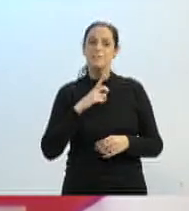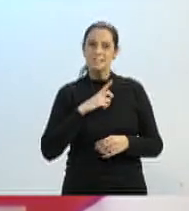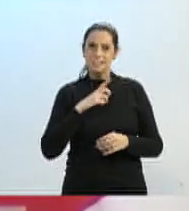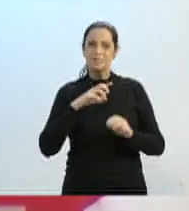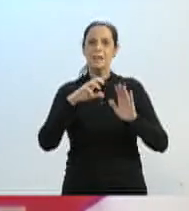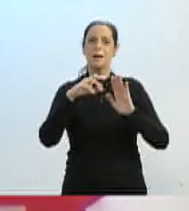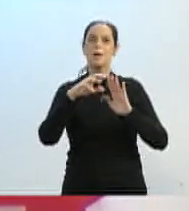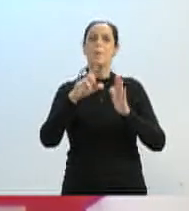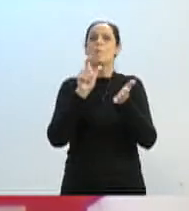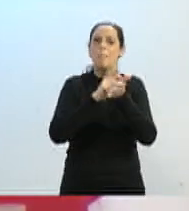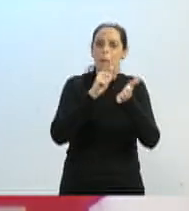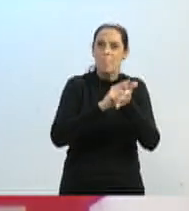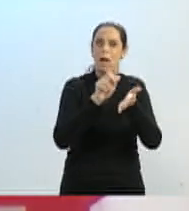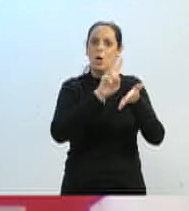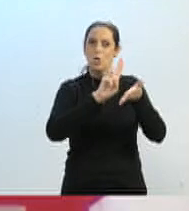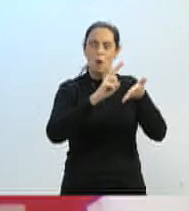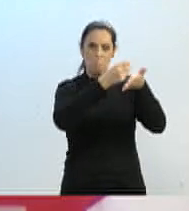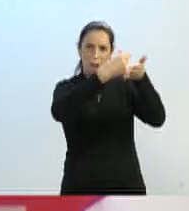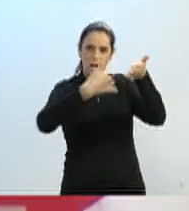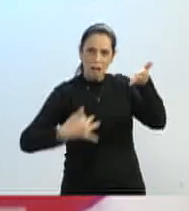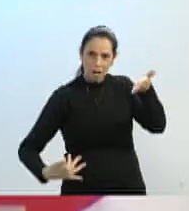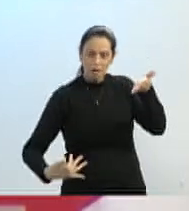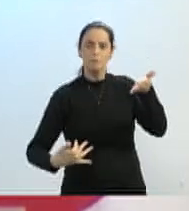desses suspeitos,